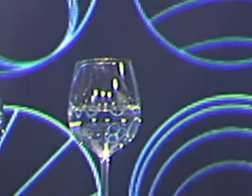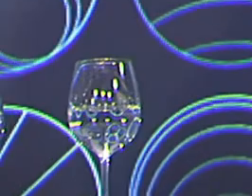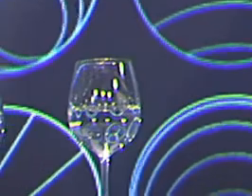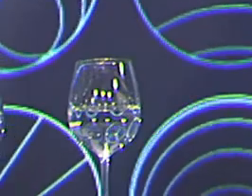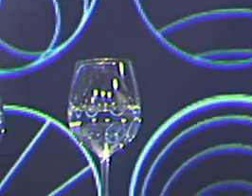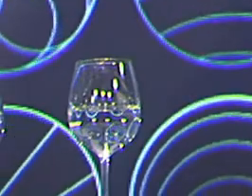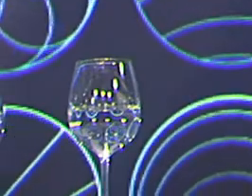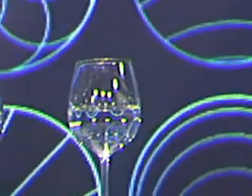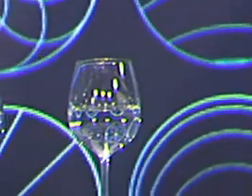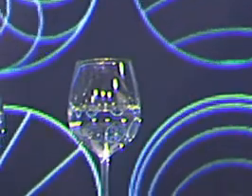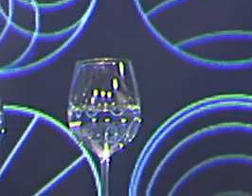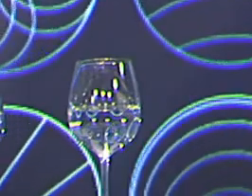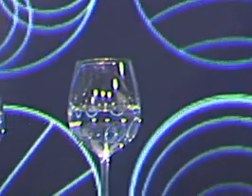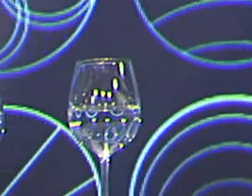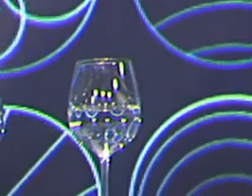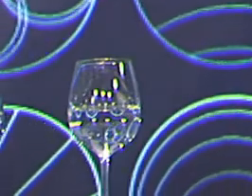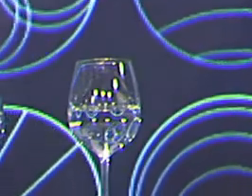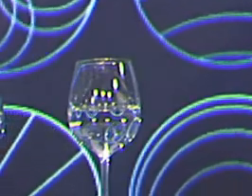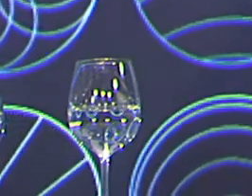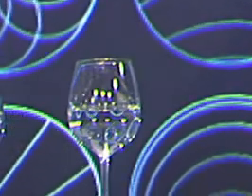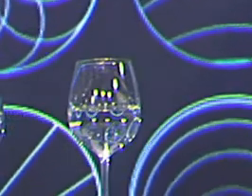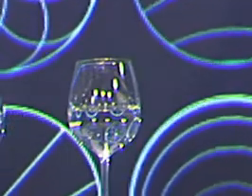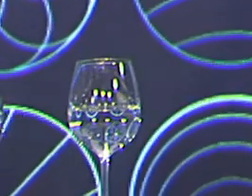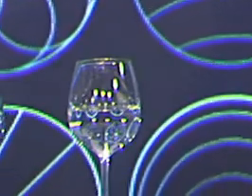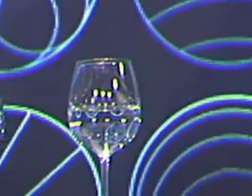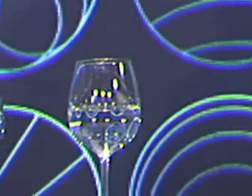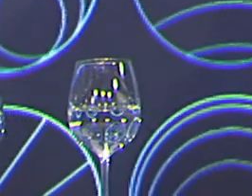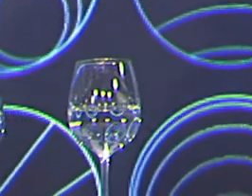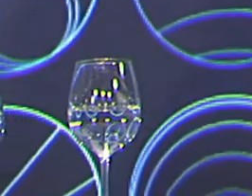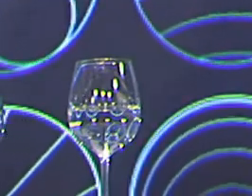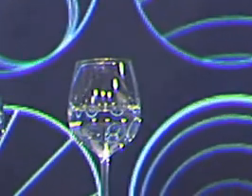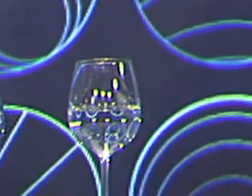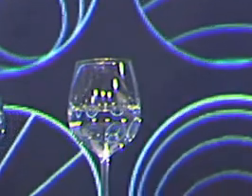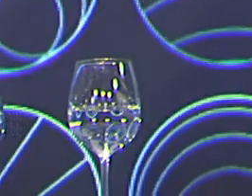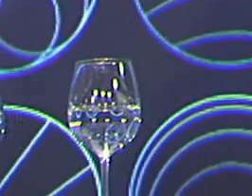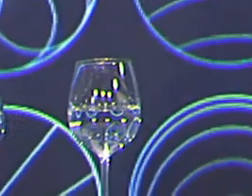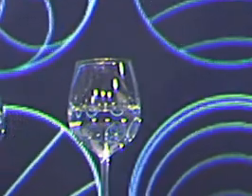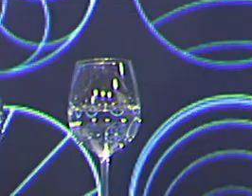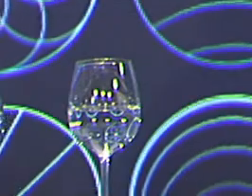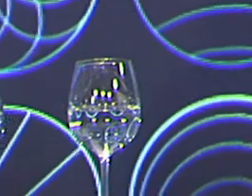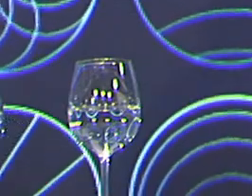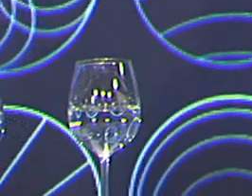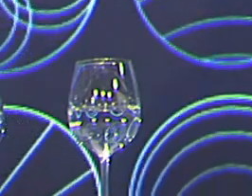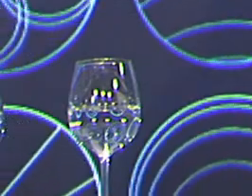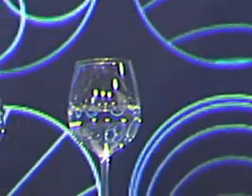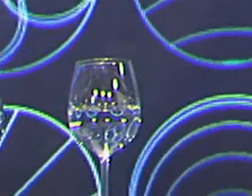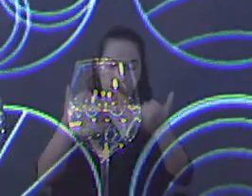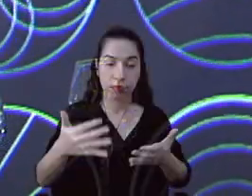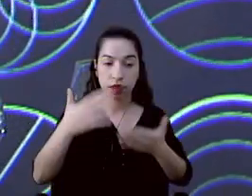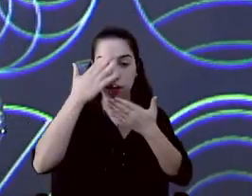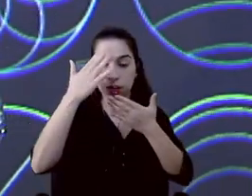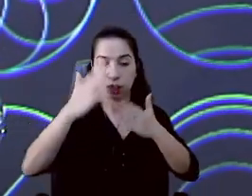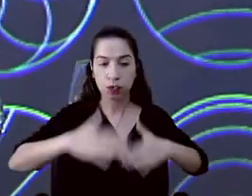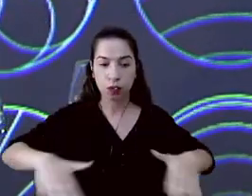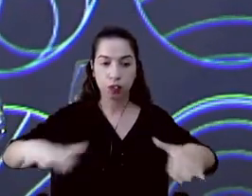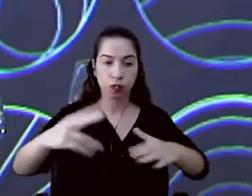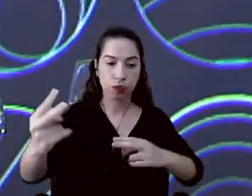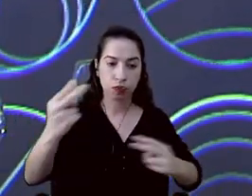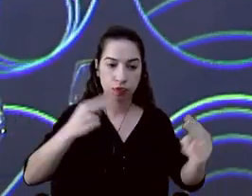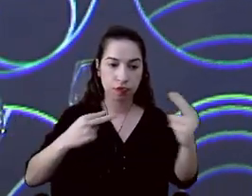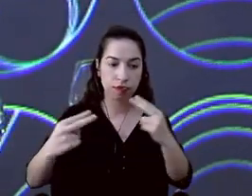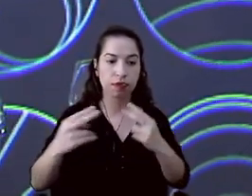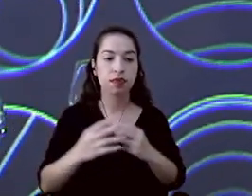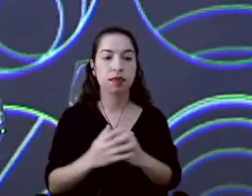pactual e eu vou moderar né o próximo painel Agradeço a todos pela audiência e gostaria